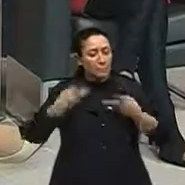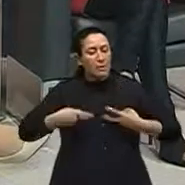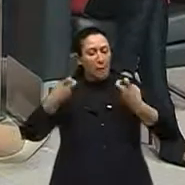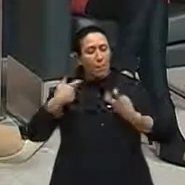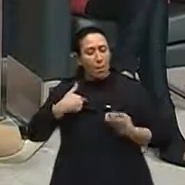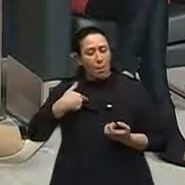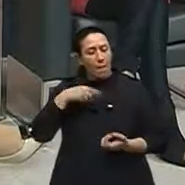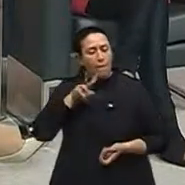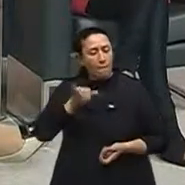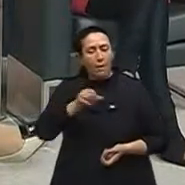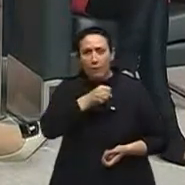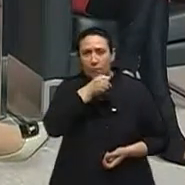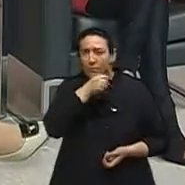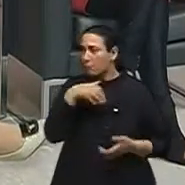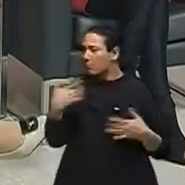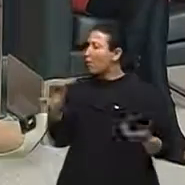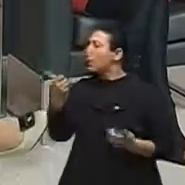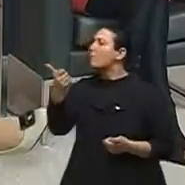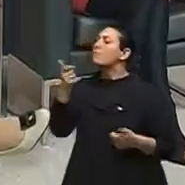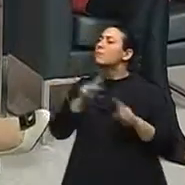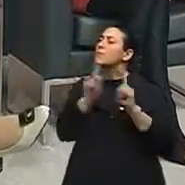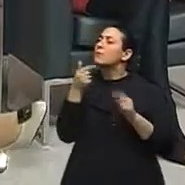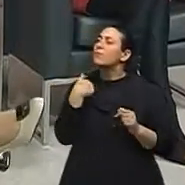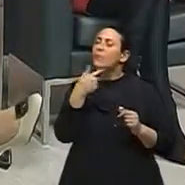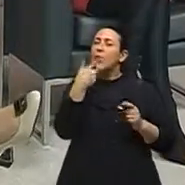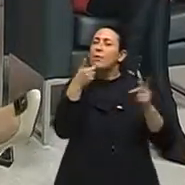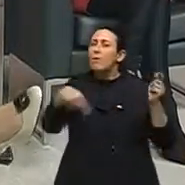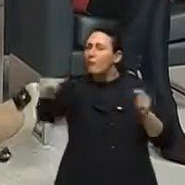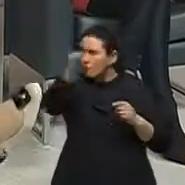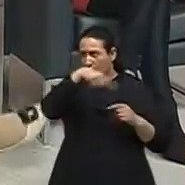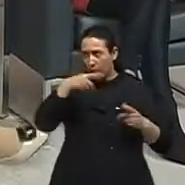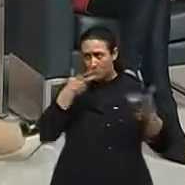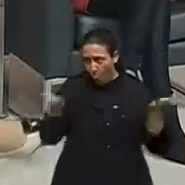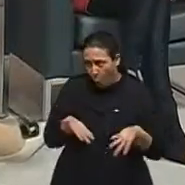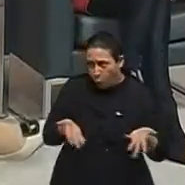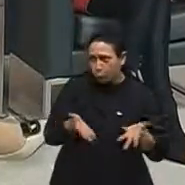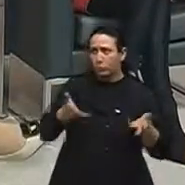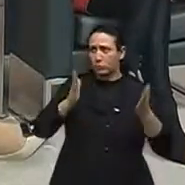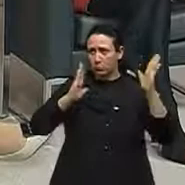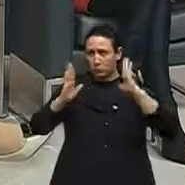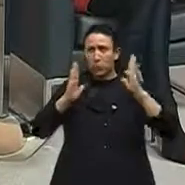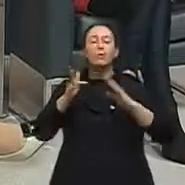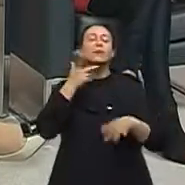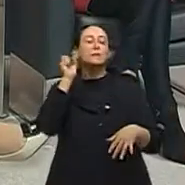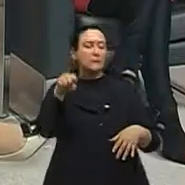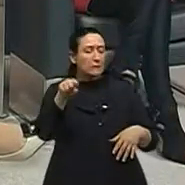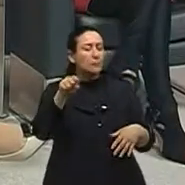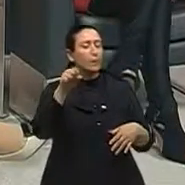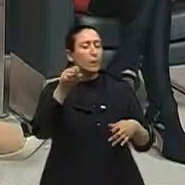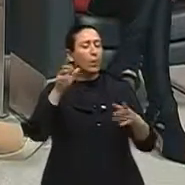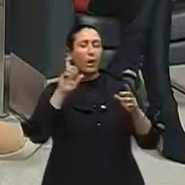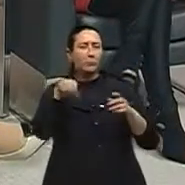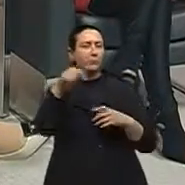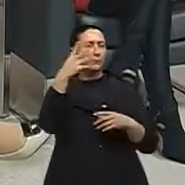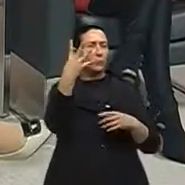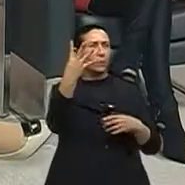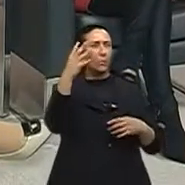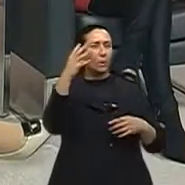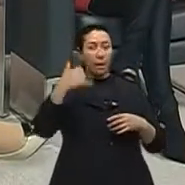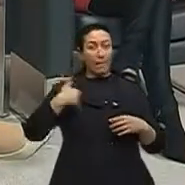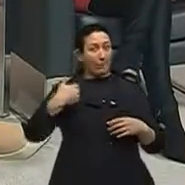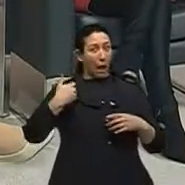envelhecimento estamos falando dos que estão envelhecendo hoje na fase que a pesquisa foi de 40 a 92